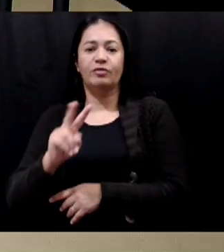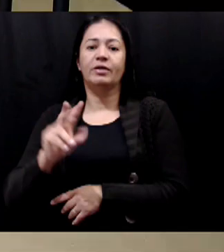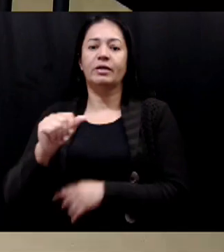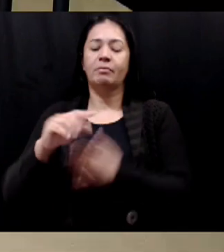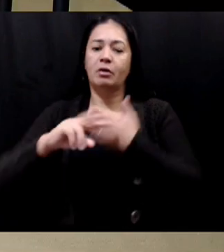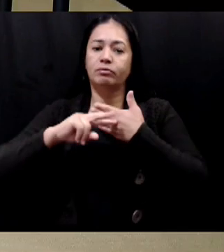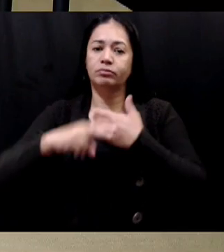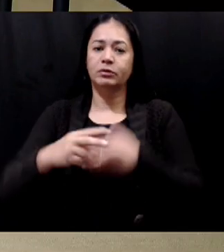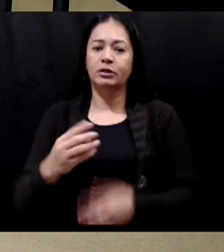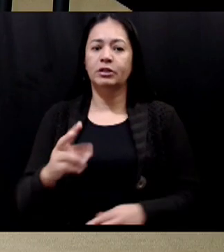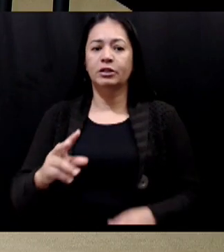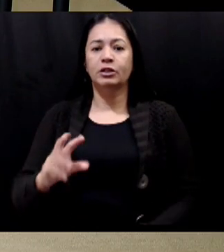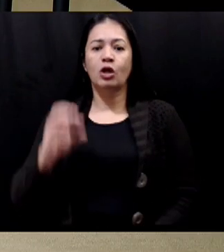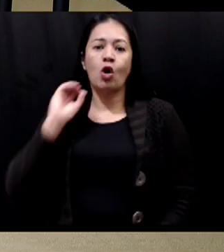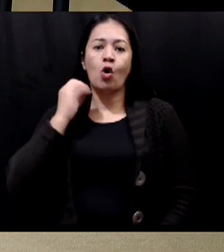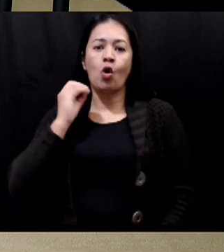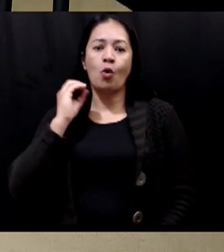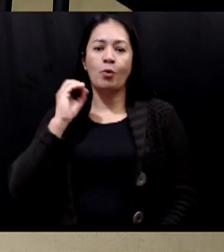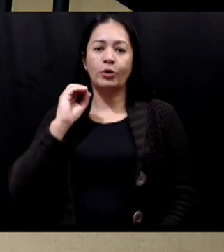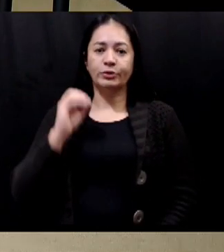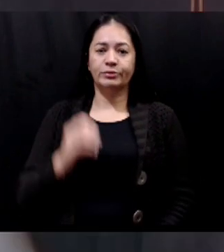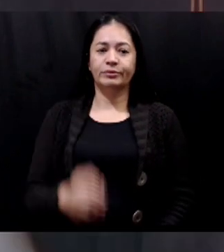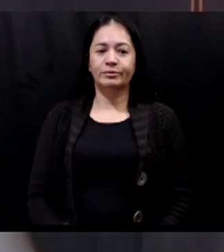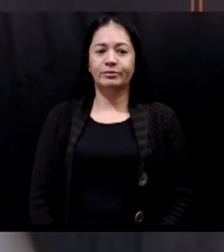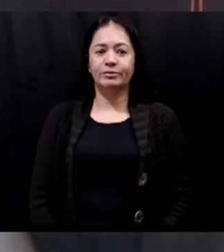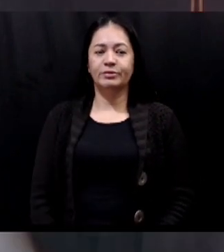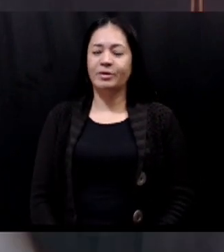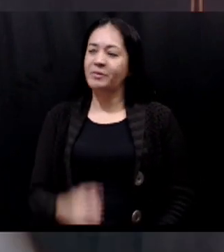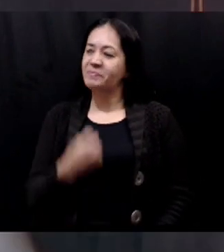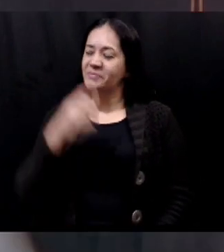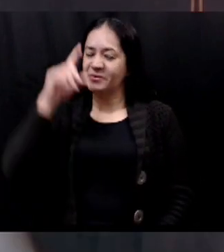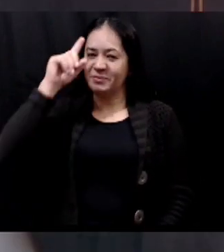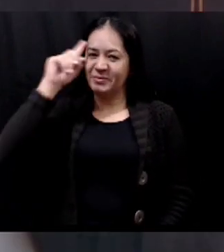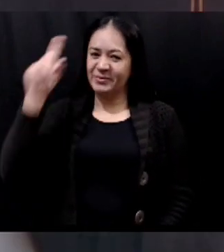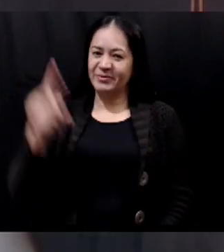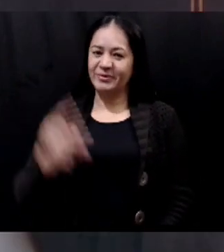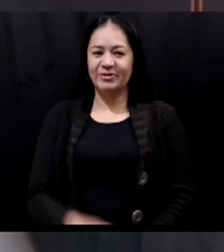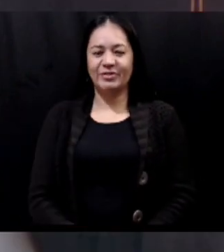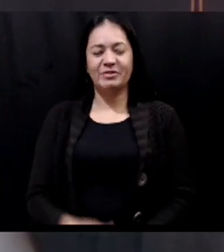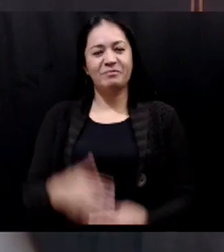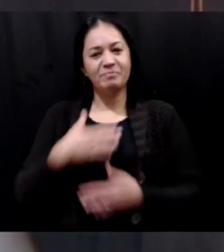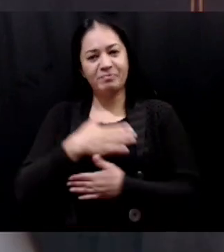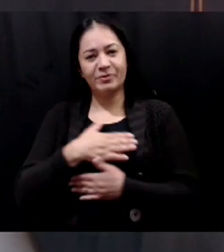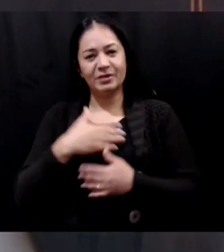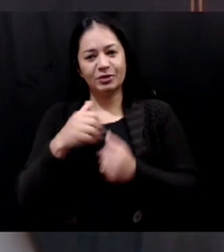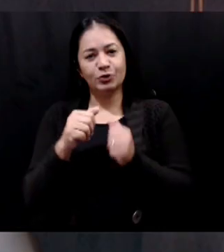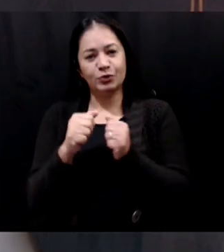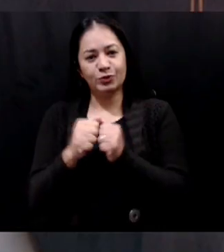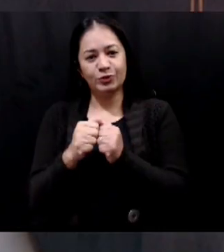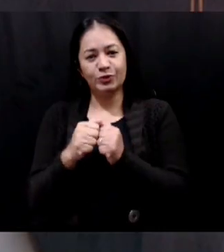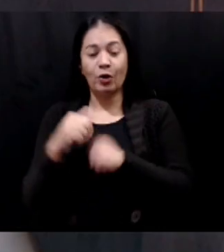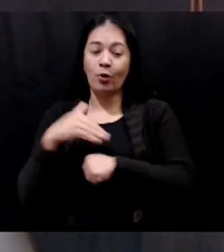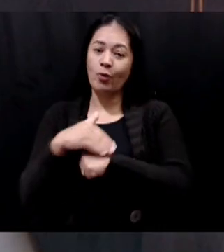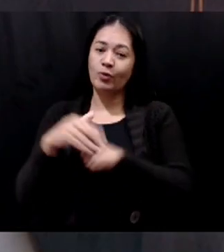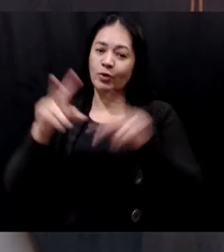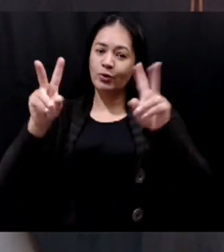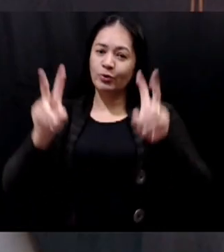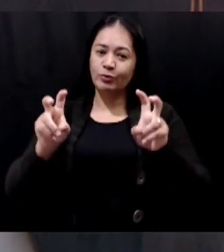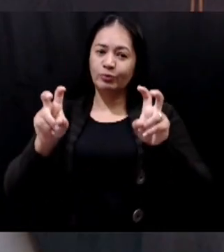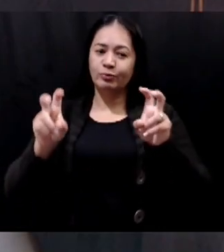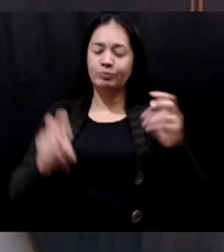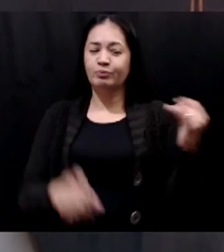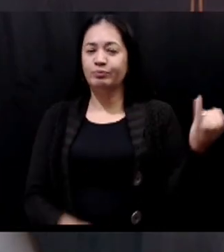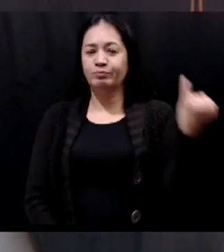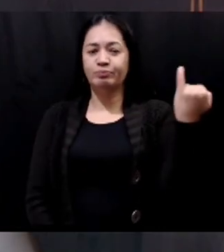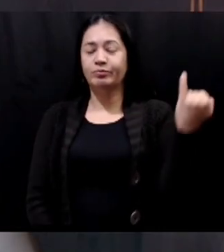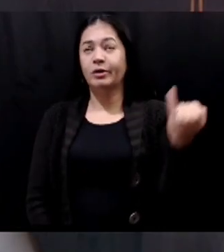dietas. Seja muito bem-vinda, Paula. Bom dia para você. Bom dia, Rúbia. É um prazer estar aqui conversando sobre esse assunto tão corriqueiro, né?